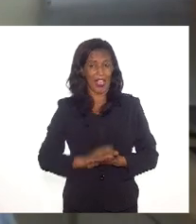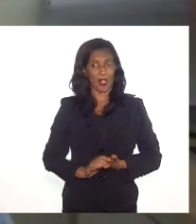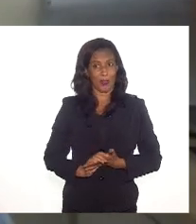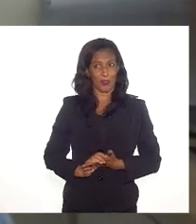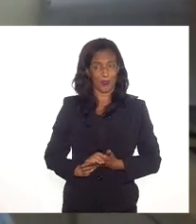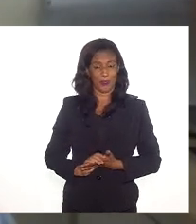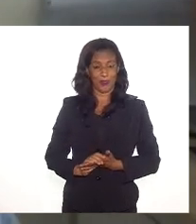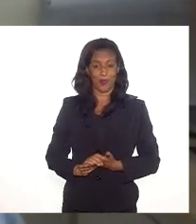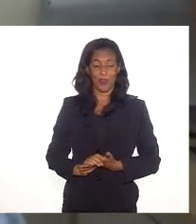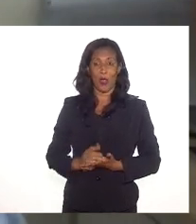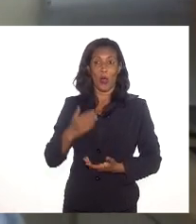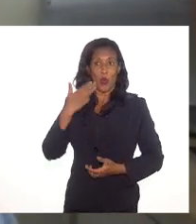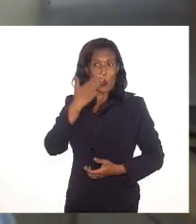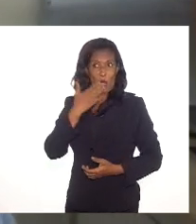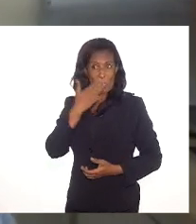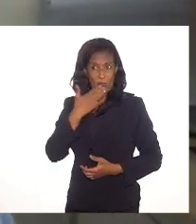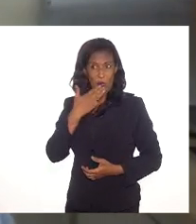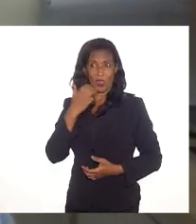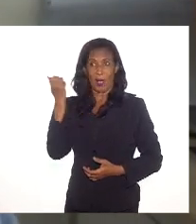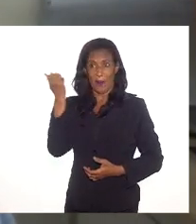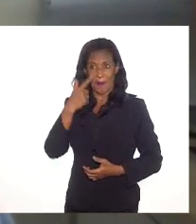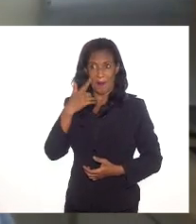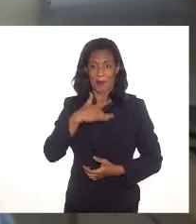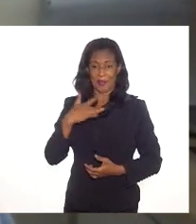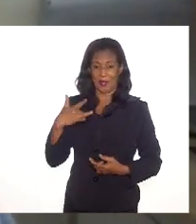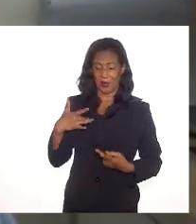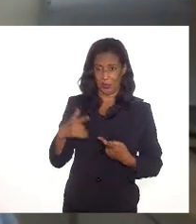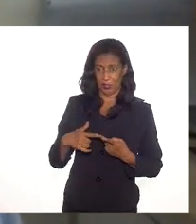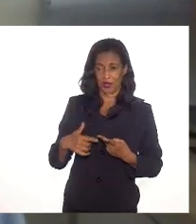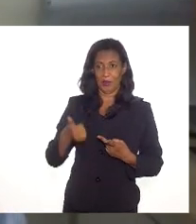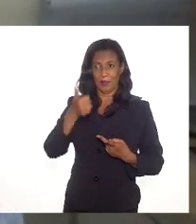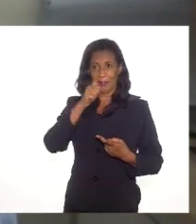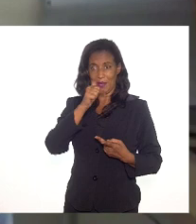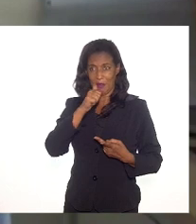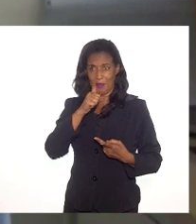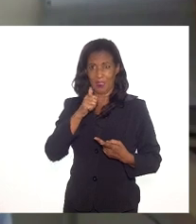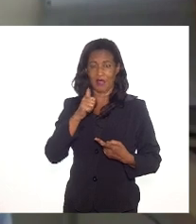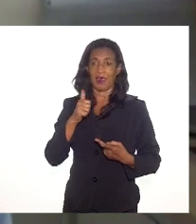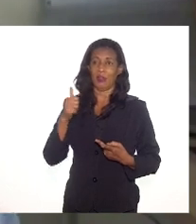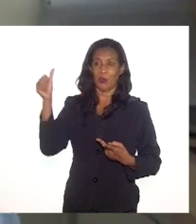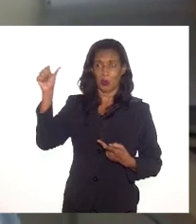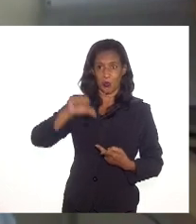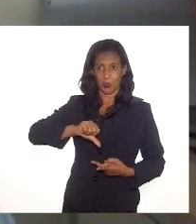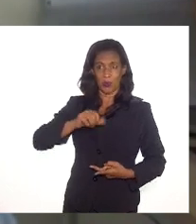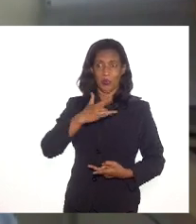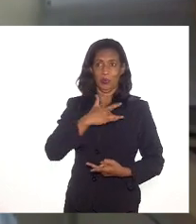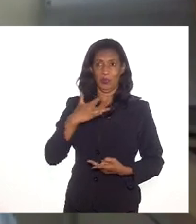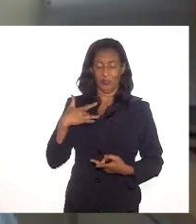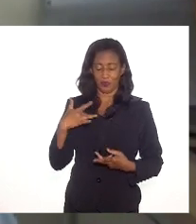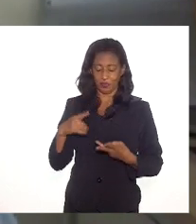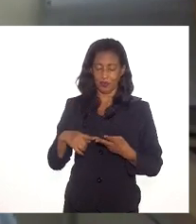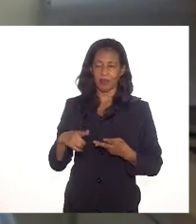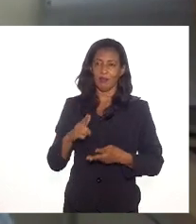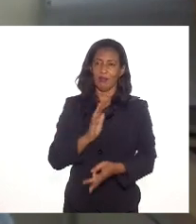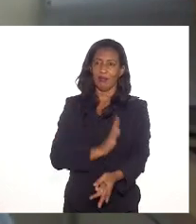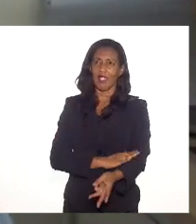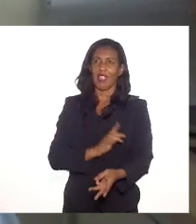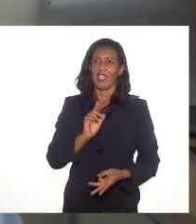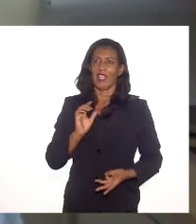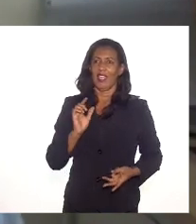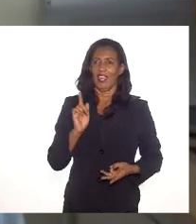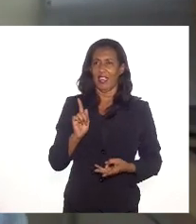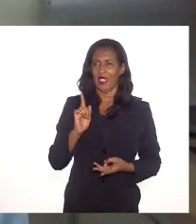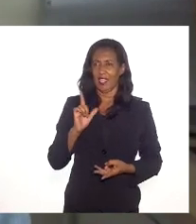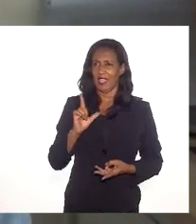à saúde. A bebida alcoólica faz mal à saúde. A glicose em excesso faz